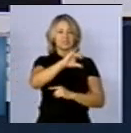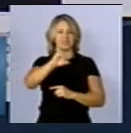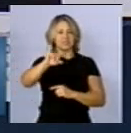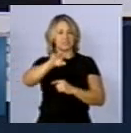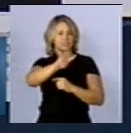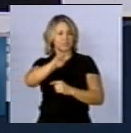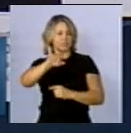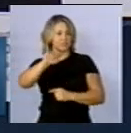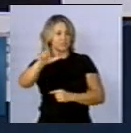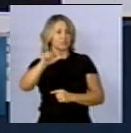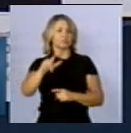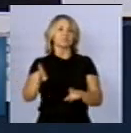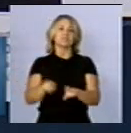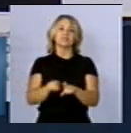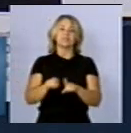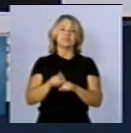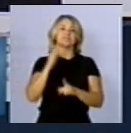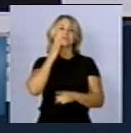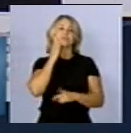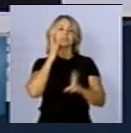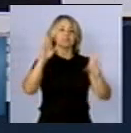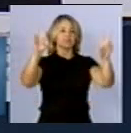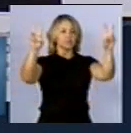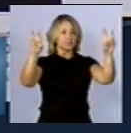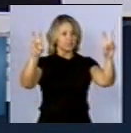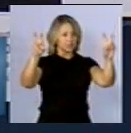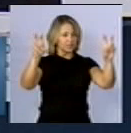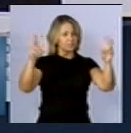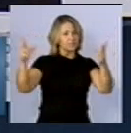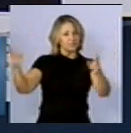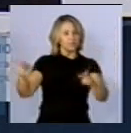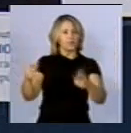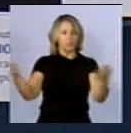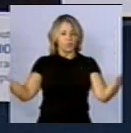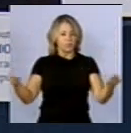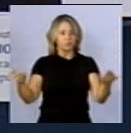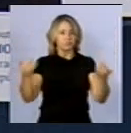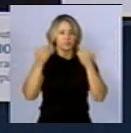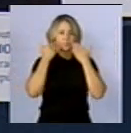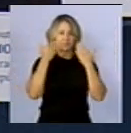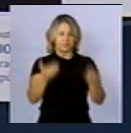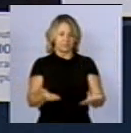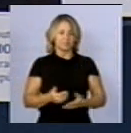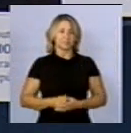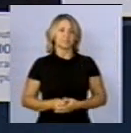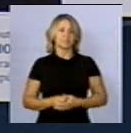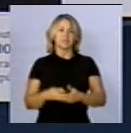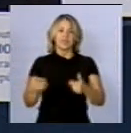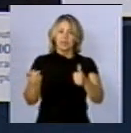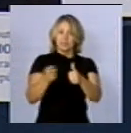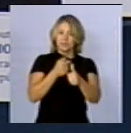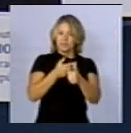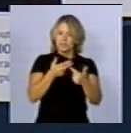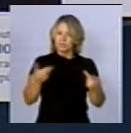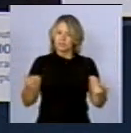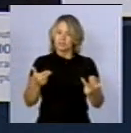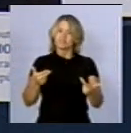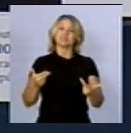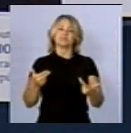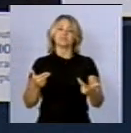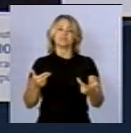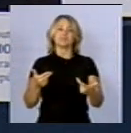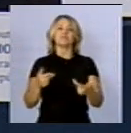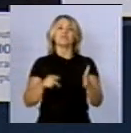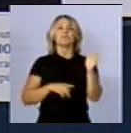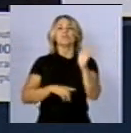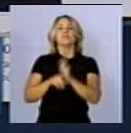reflexões sobre temas candentes como o presente a primeira coisa que eu gostaria de